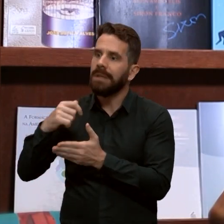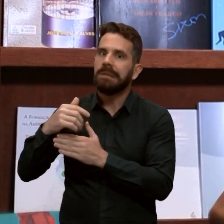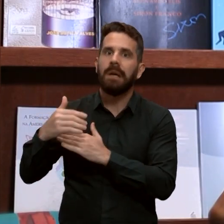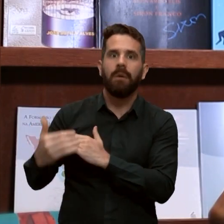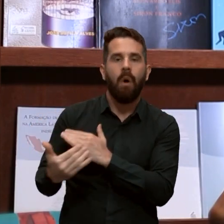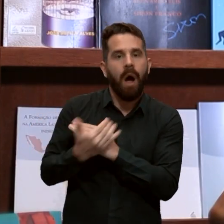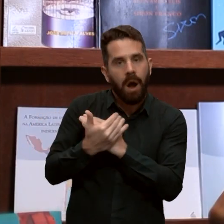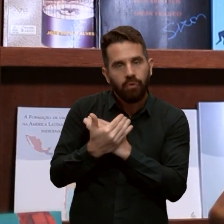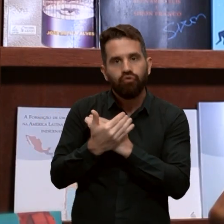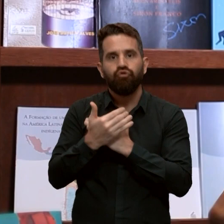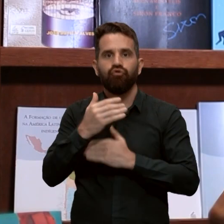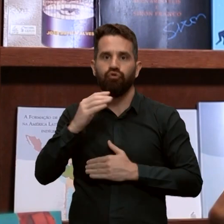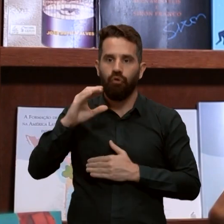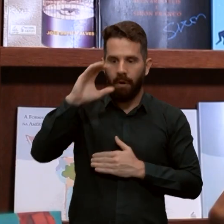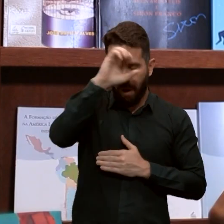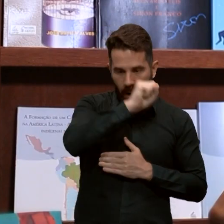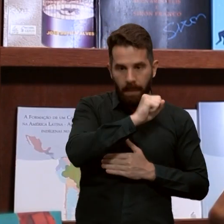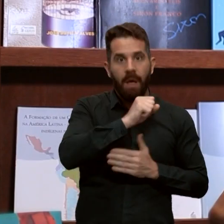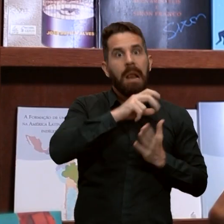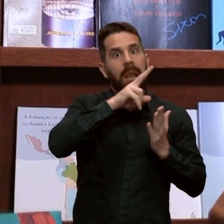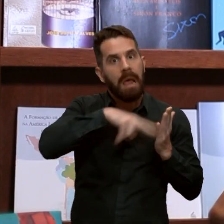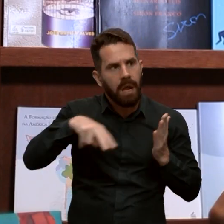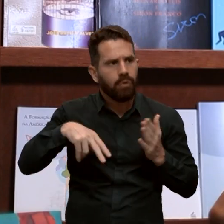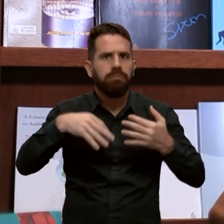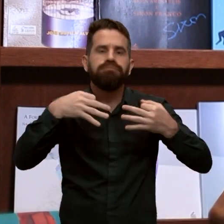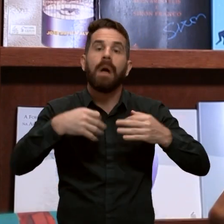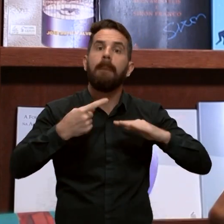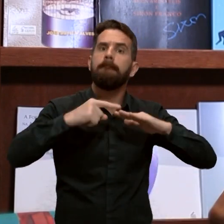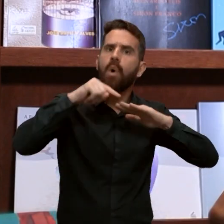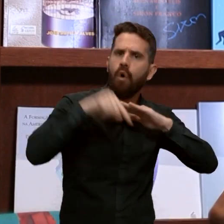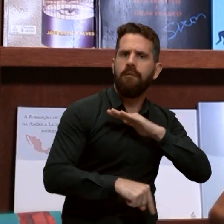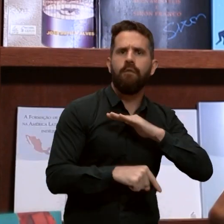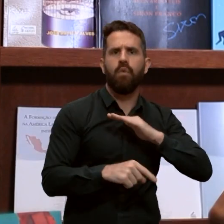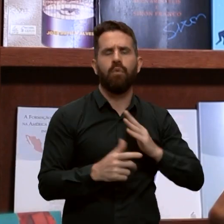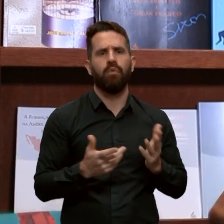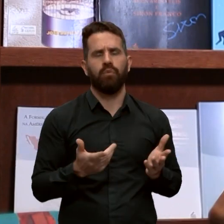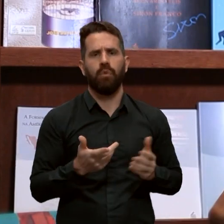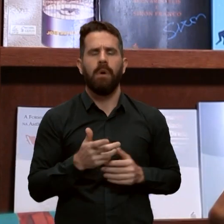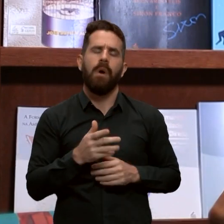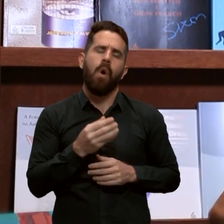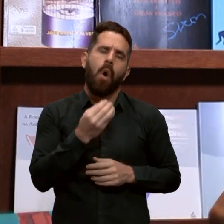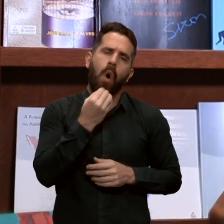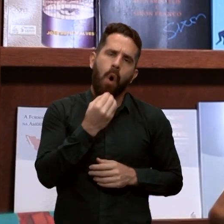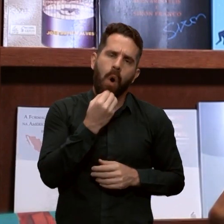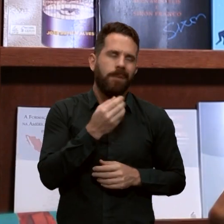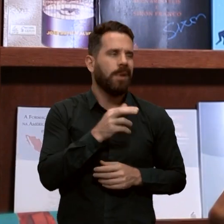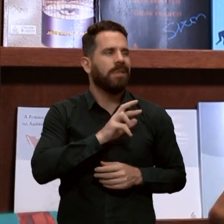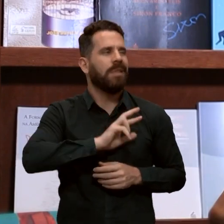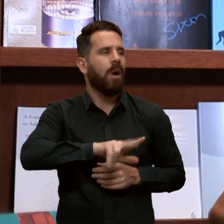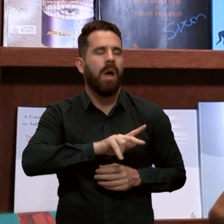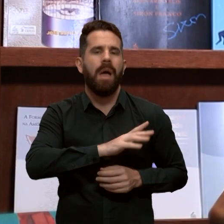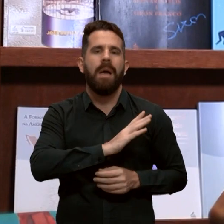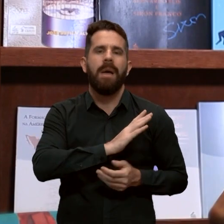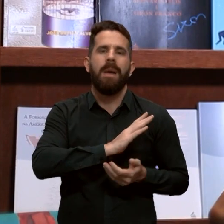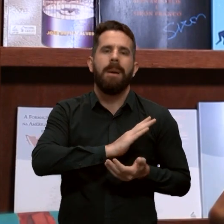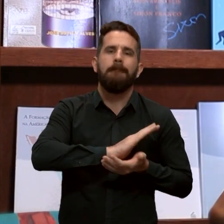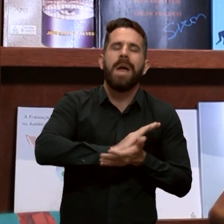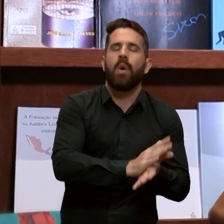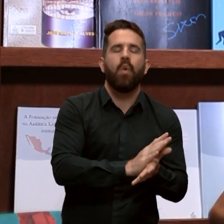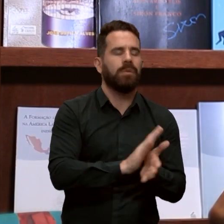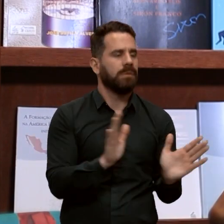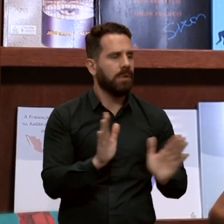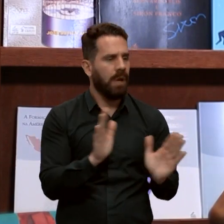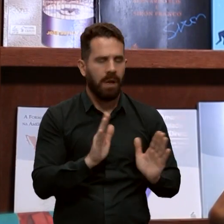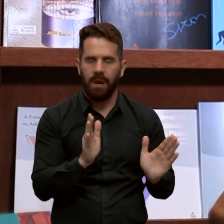leitura em profundidade. É evidente aqui que a gente combate o preconceito, qualquer tipo de preconceito em relação à leitura, qualquer tipo